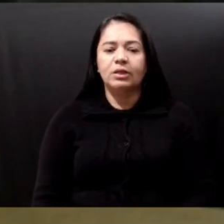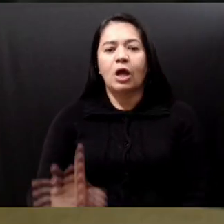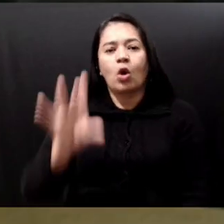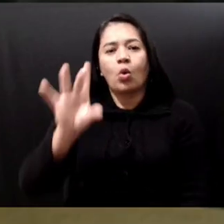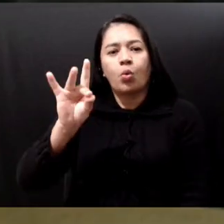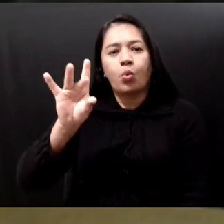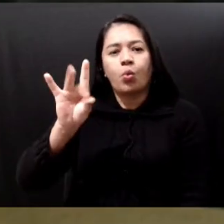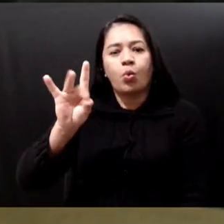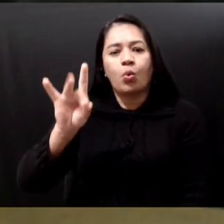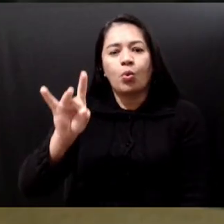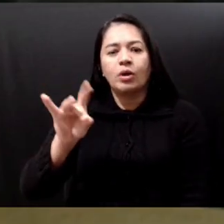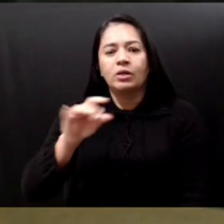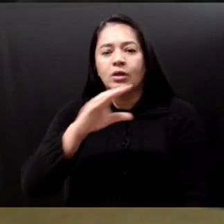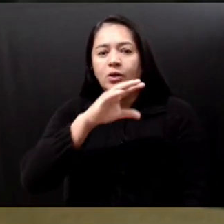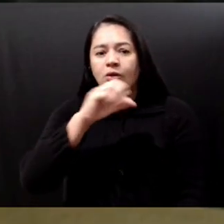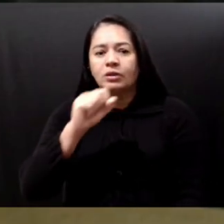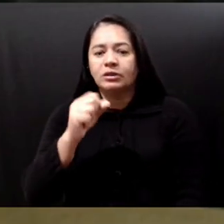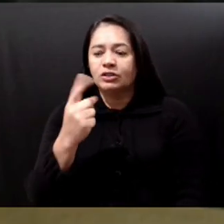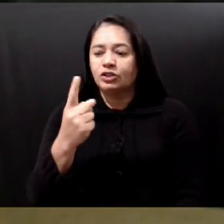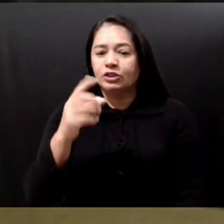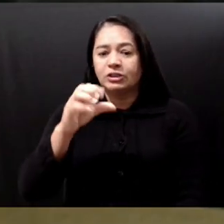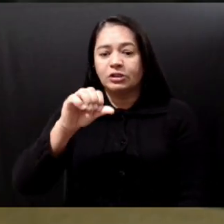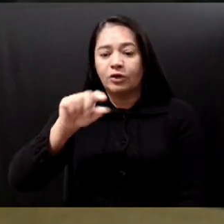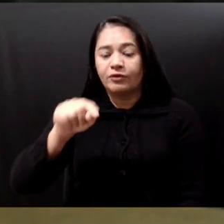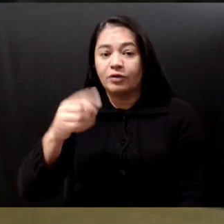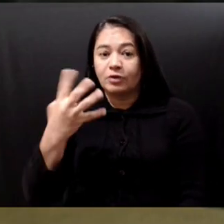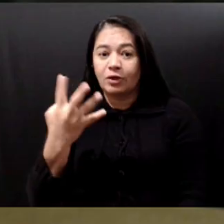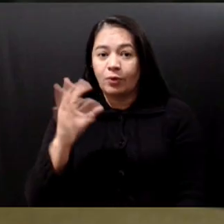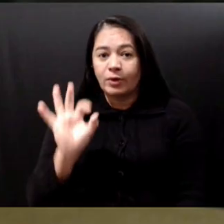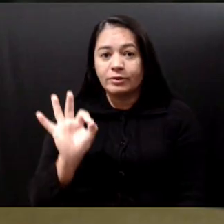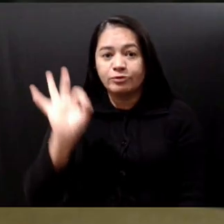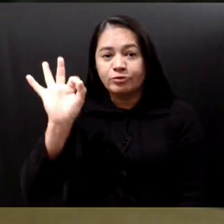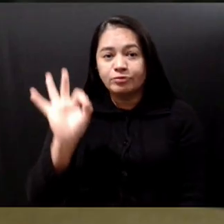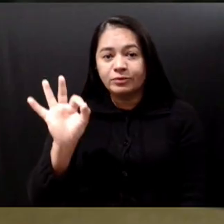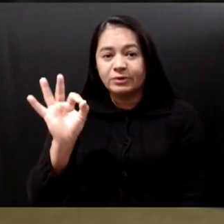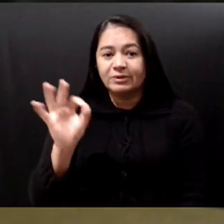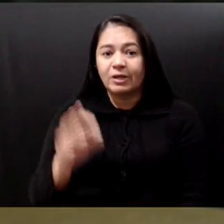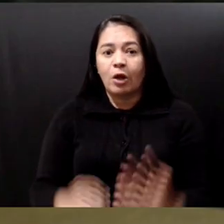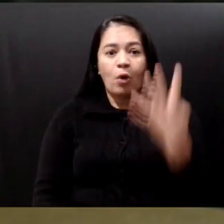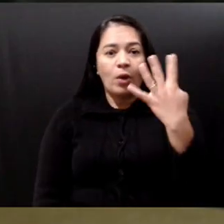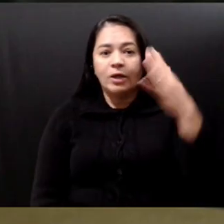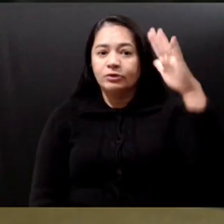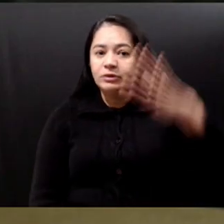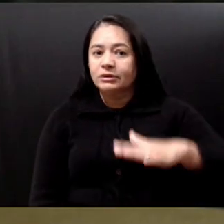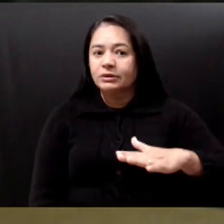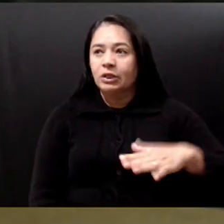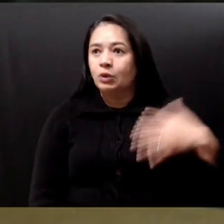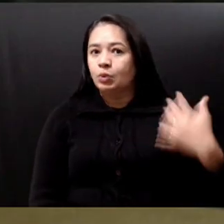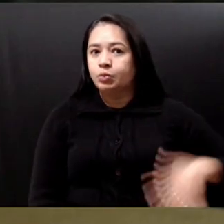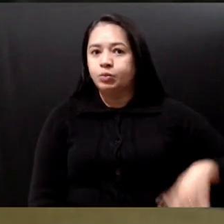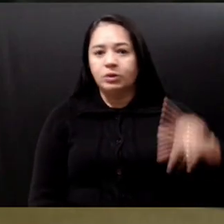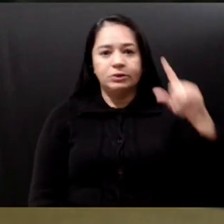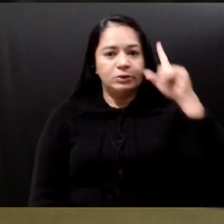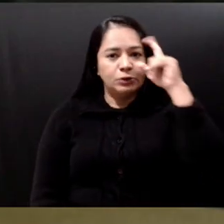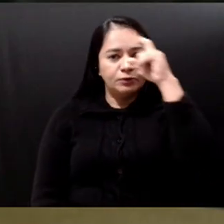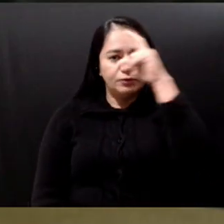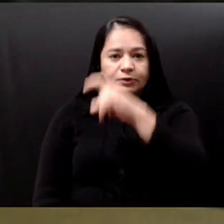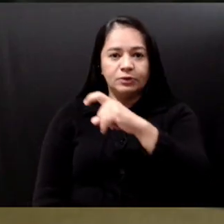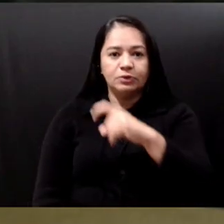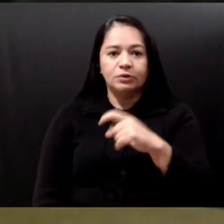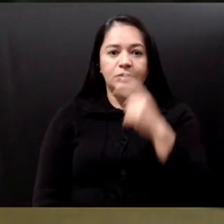a 19,4% às 4 da tarde, muito abaixo do ideal, que é o que gira aí, o ideal é